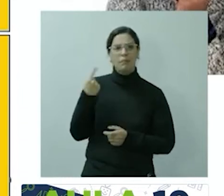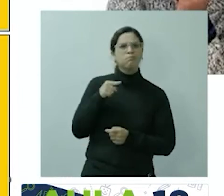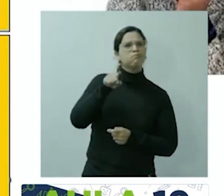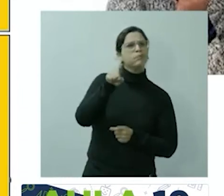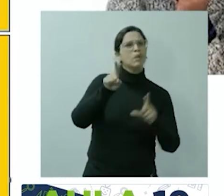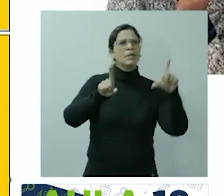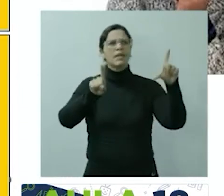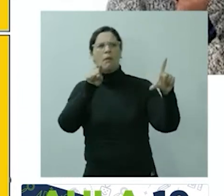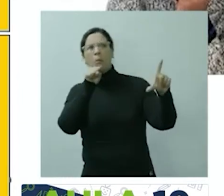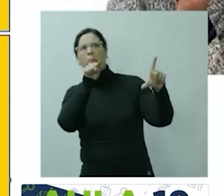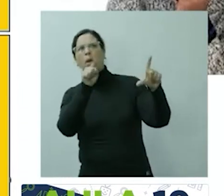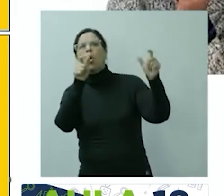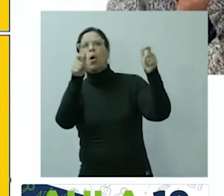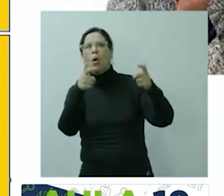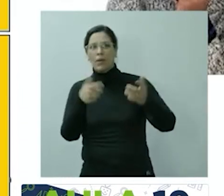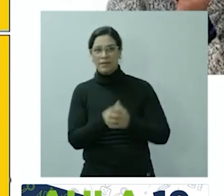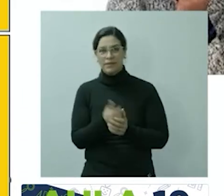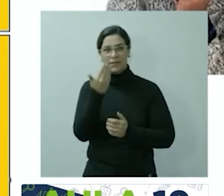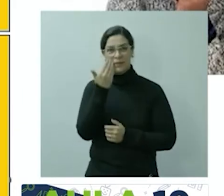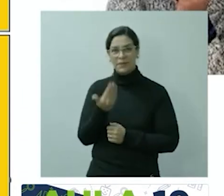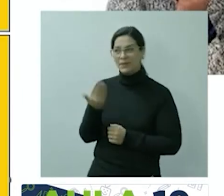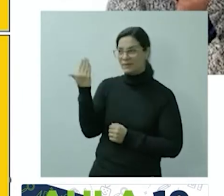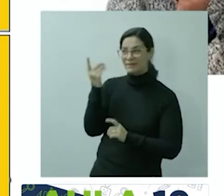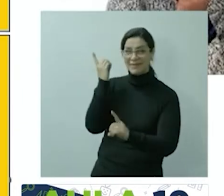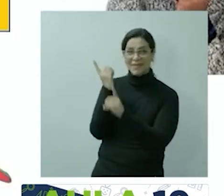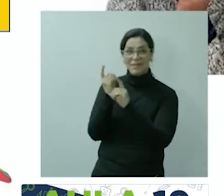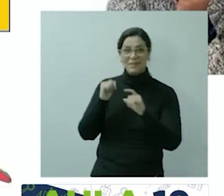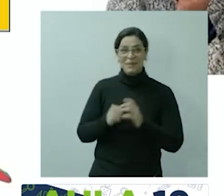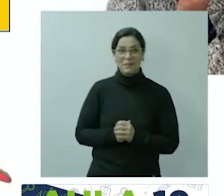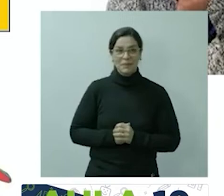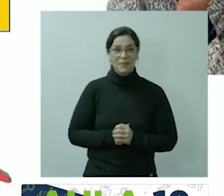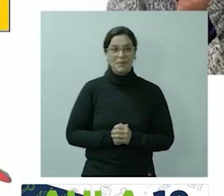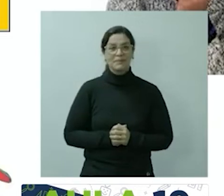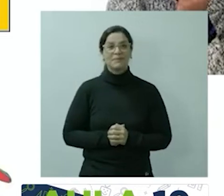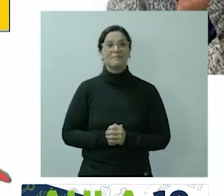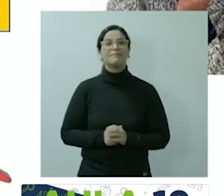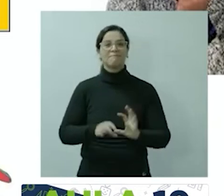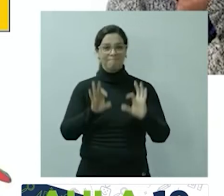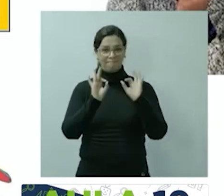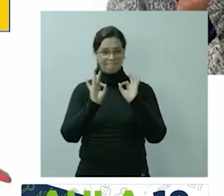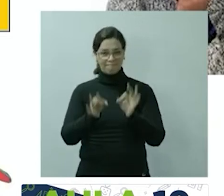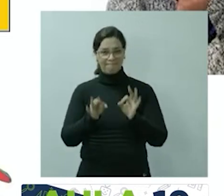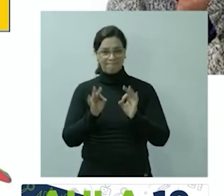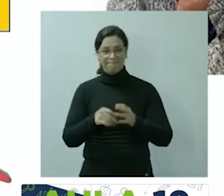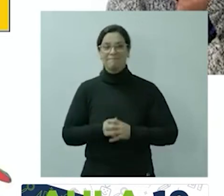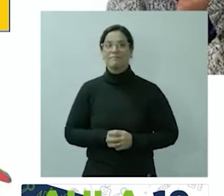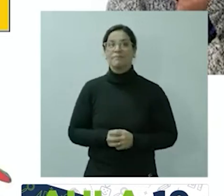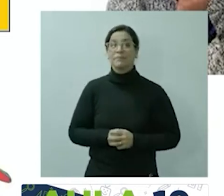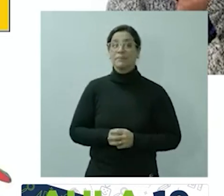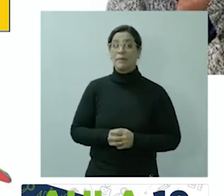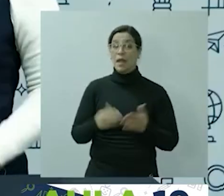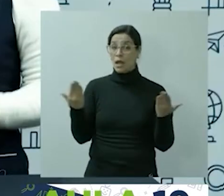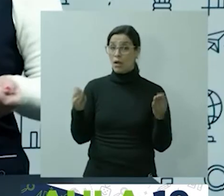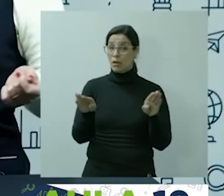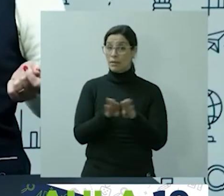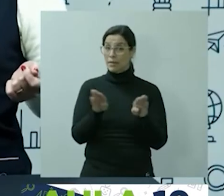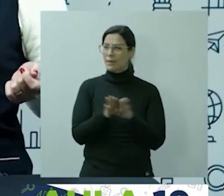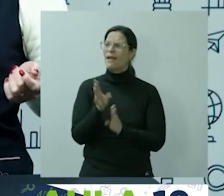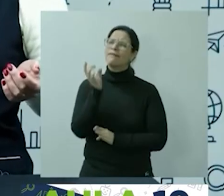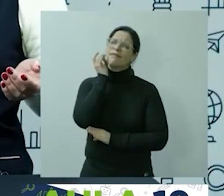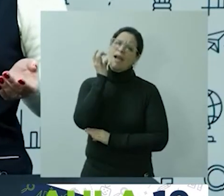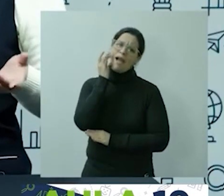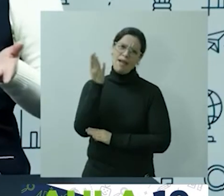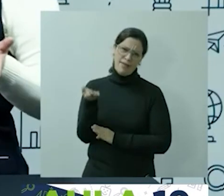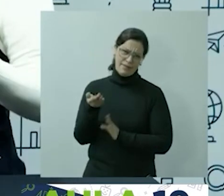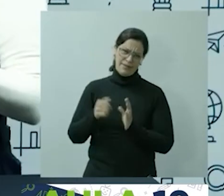Apontem aí na tela de vocês. Vamos ver se vocês descobriram? Muito bem! E agora ficou